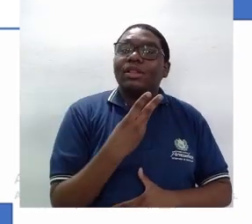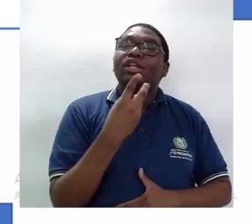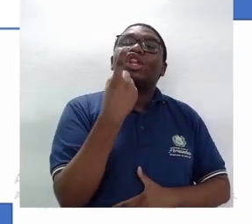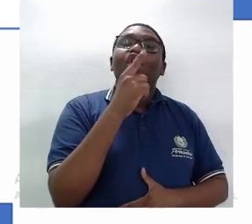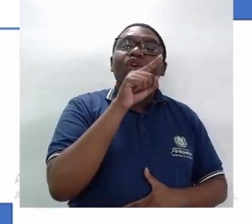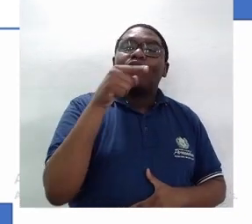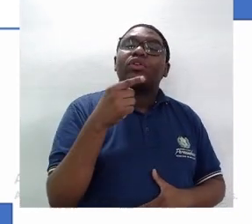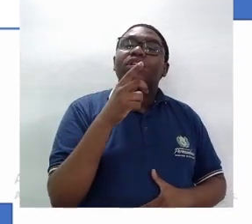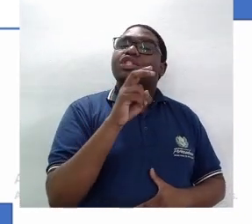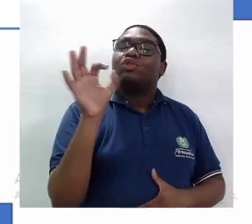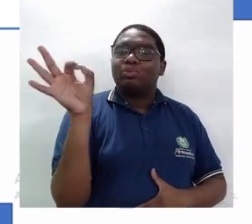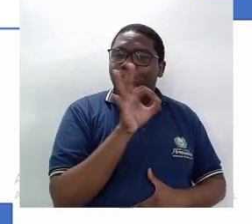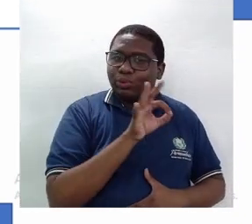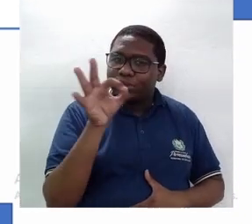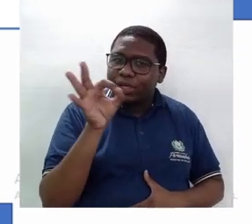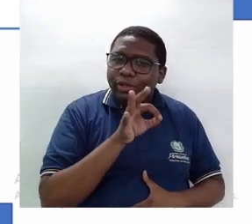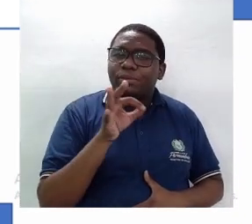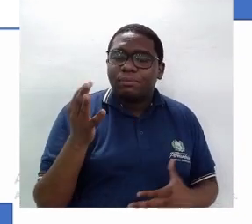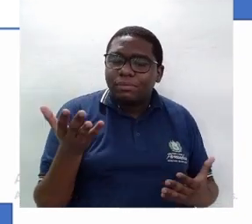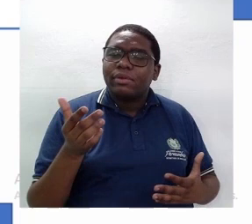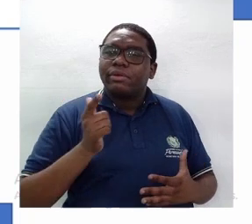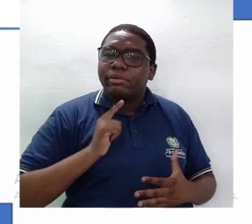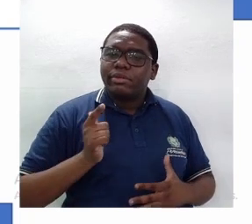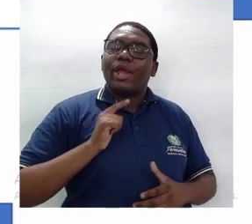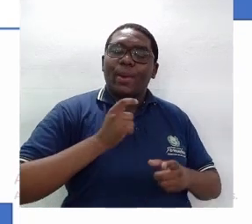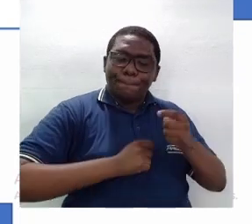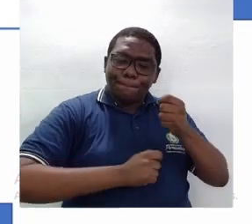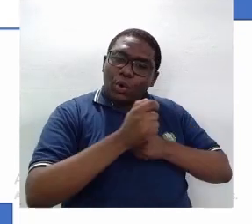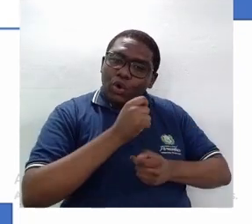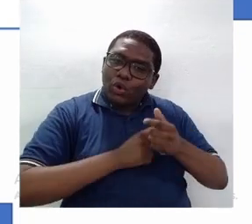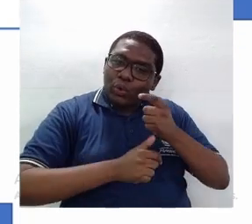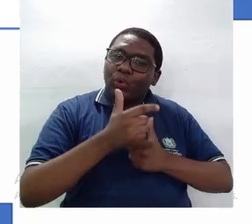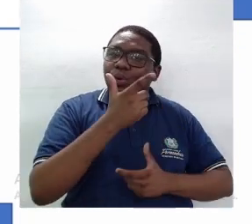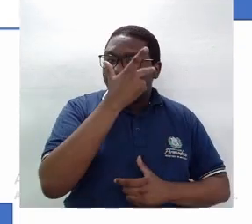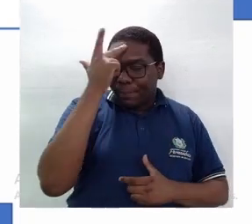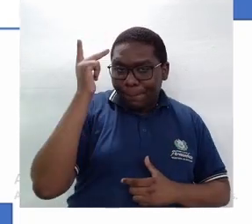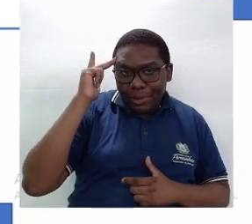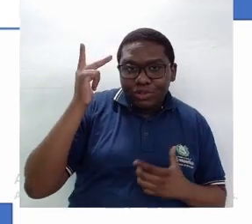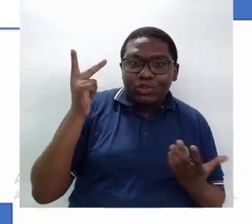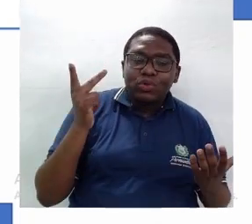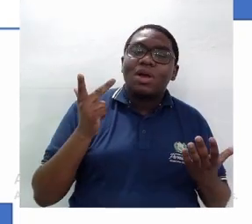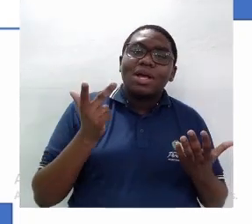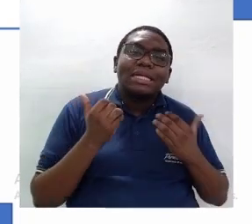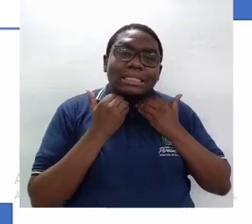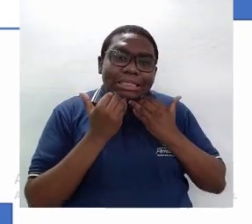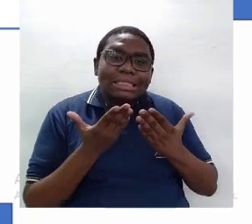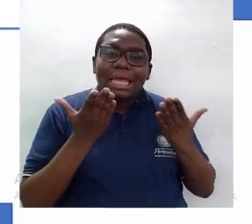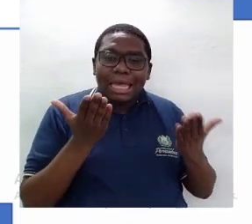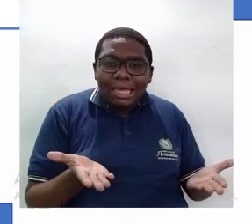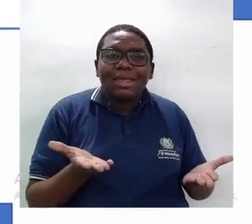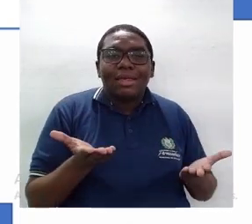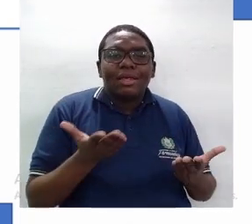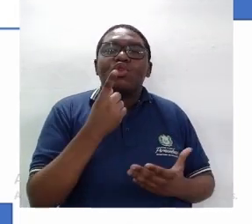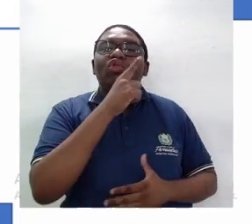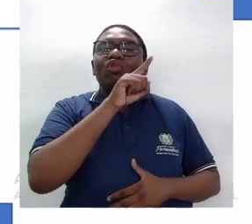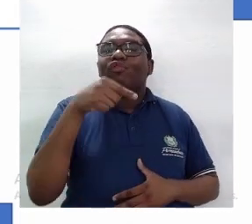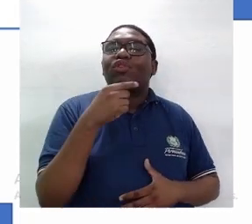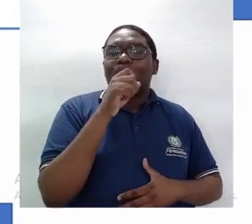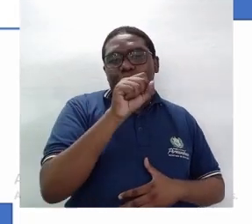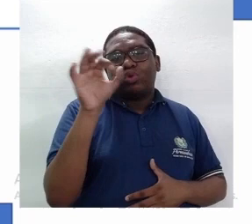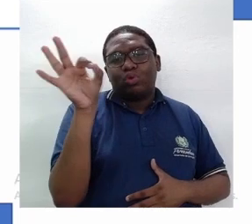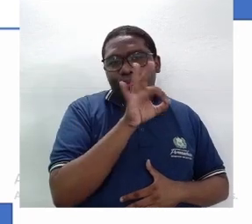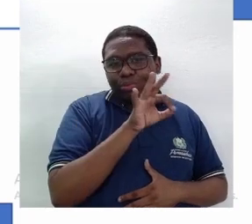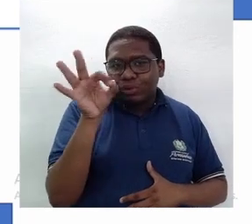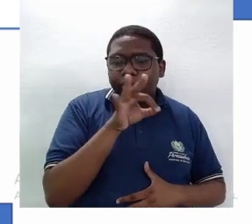31,5%, e as menores percentagens de indivíduos sem instrução, 1,8%, e